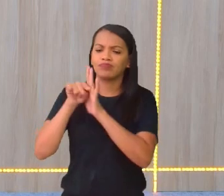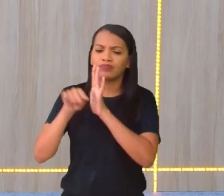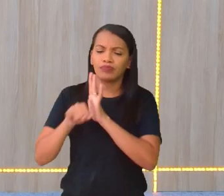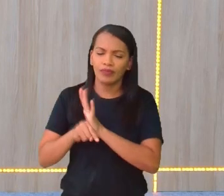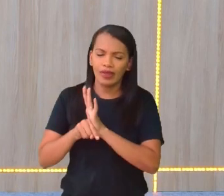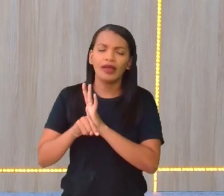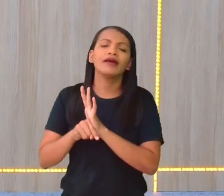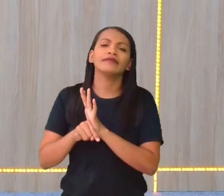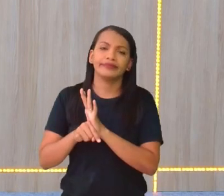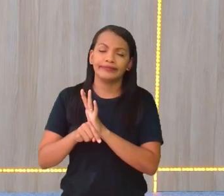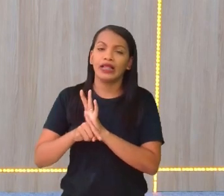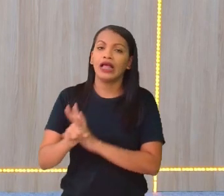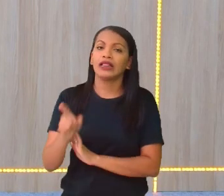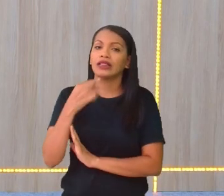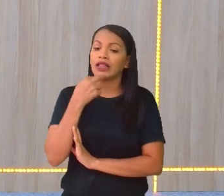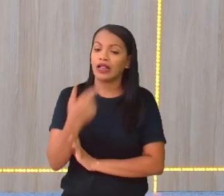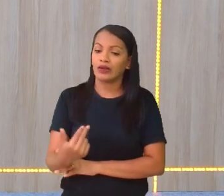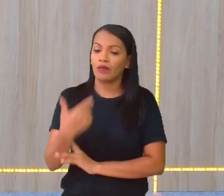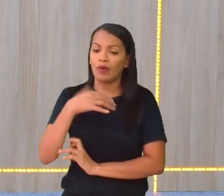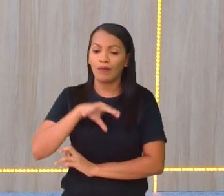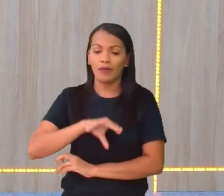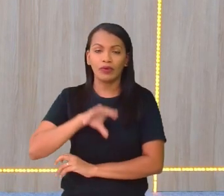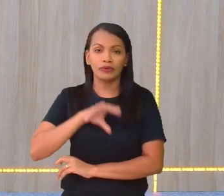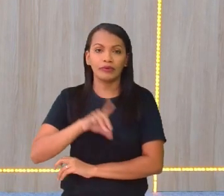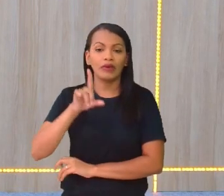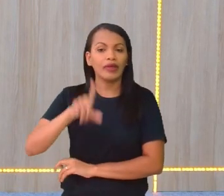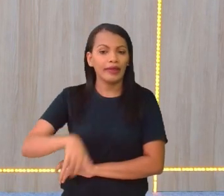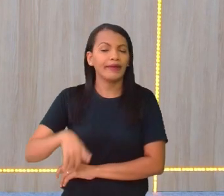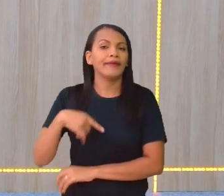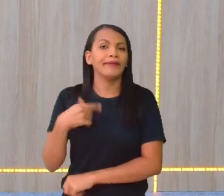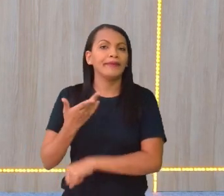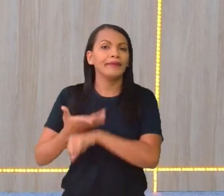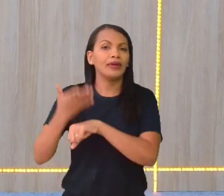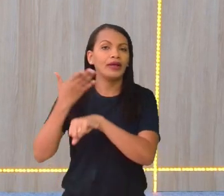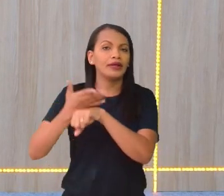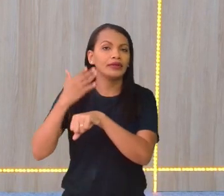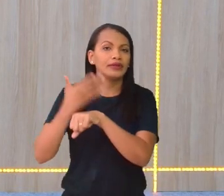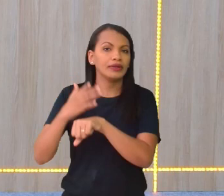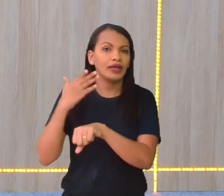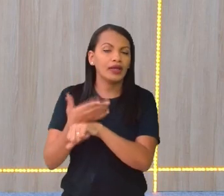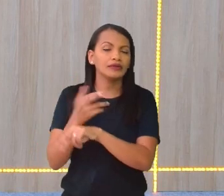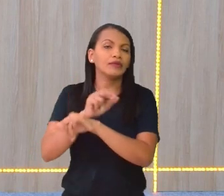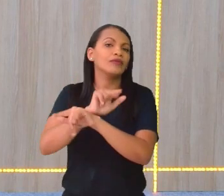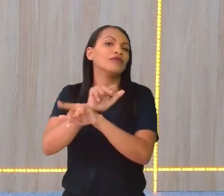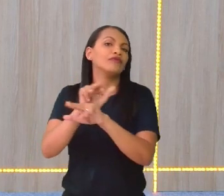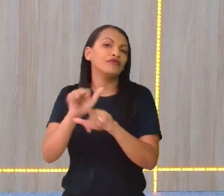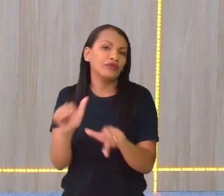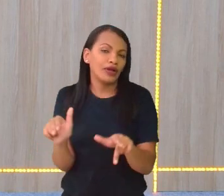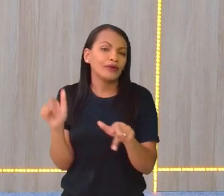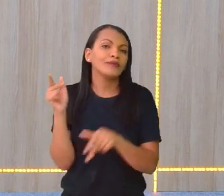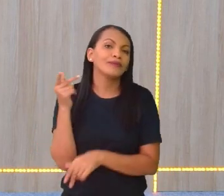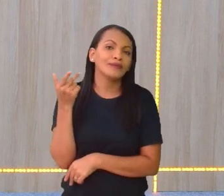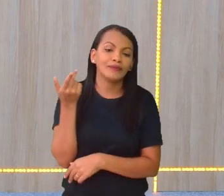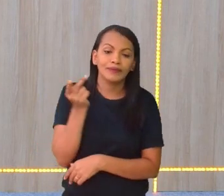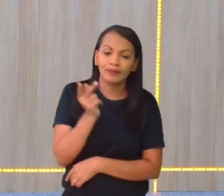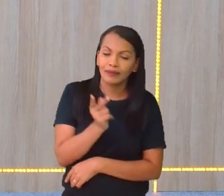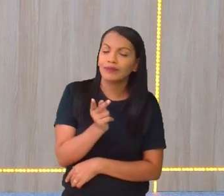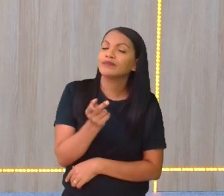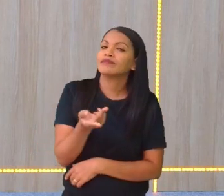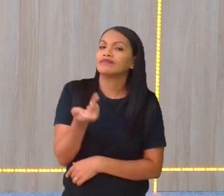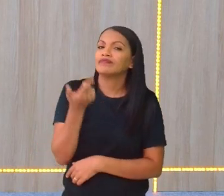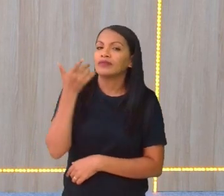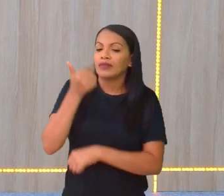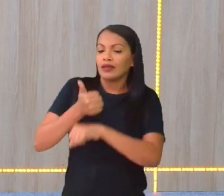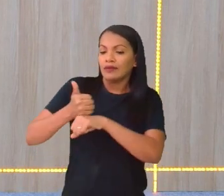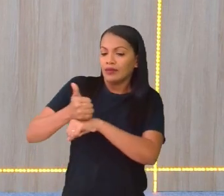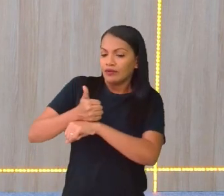portuguesa, onde é muito exercido por vários profissionais. E também no dia a dia,